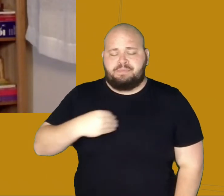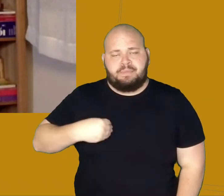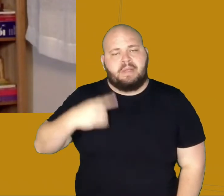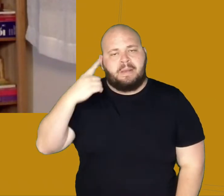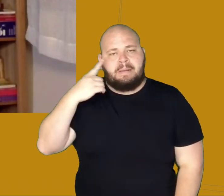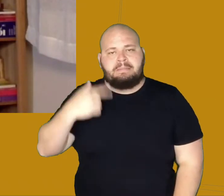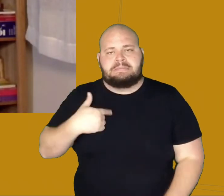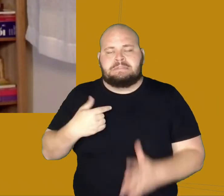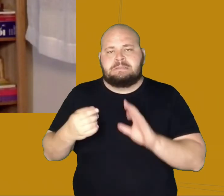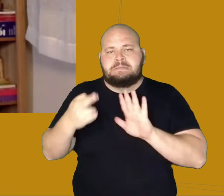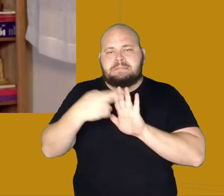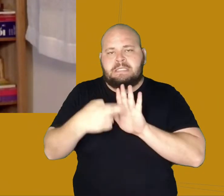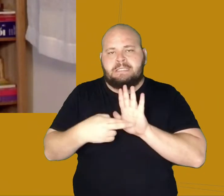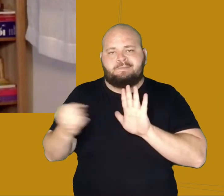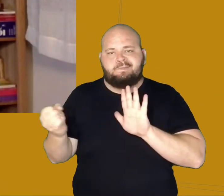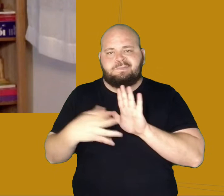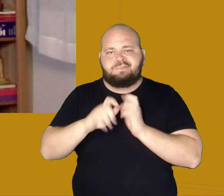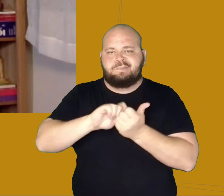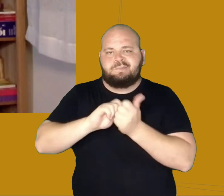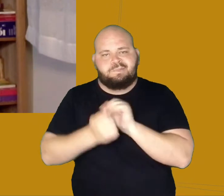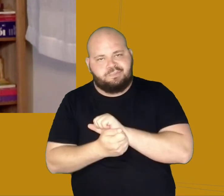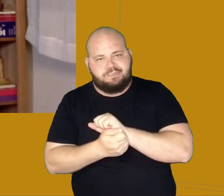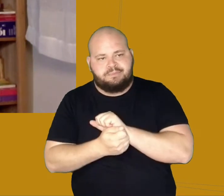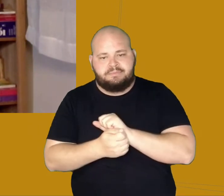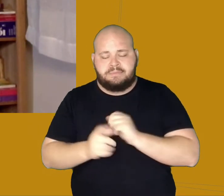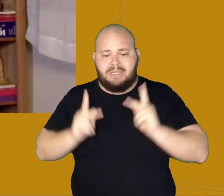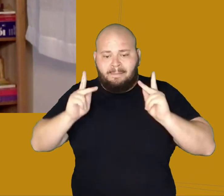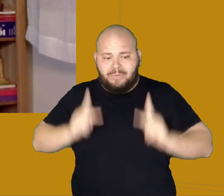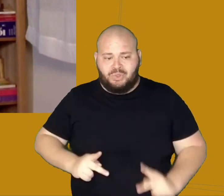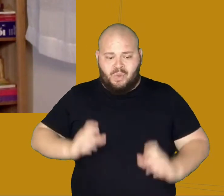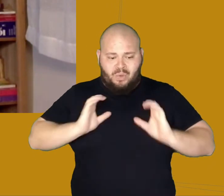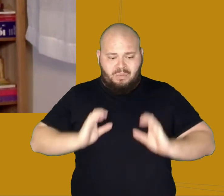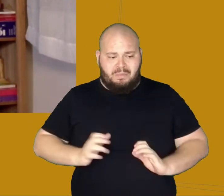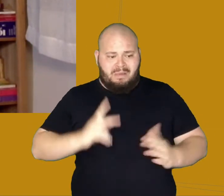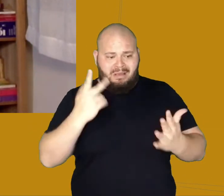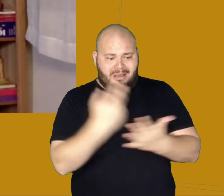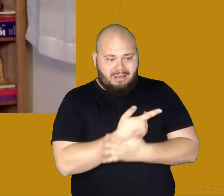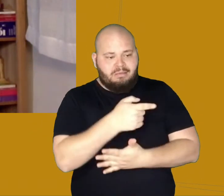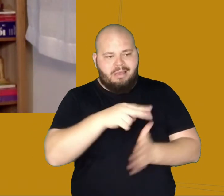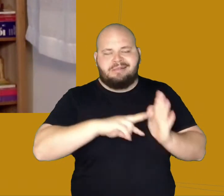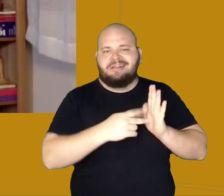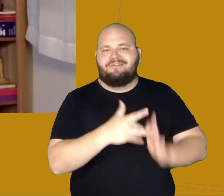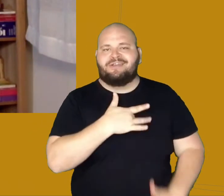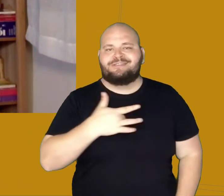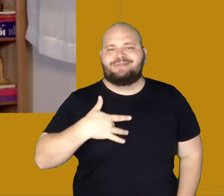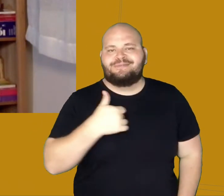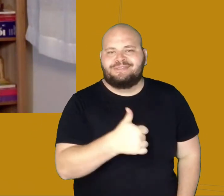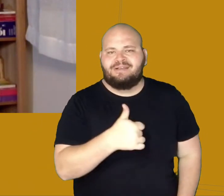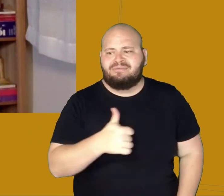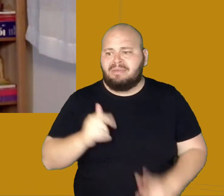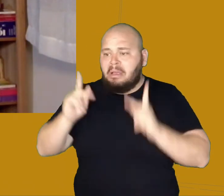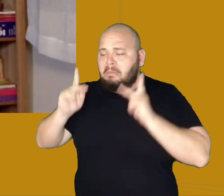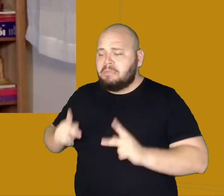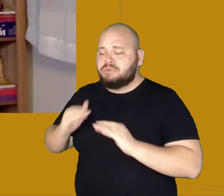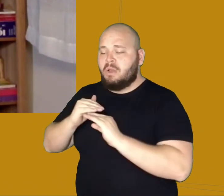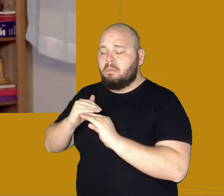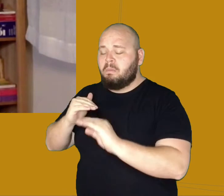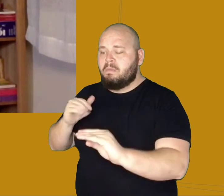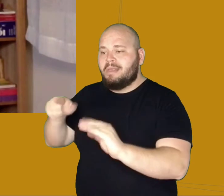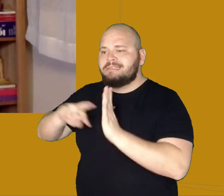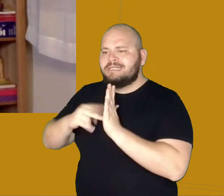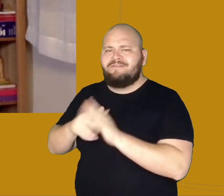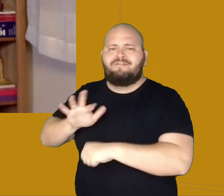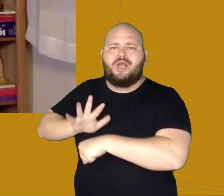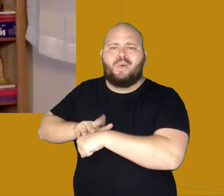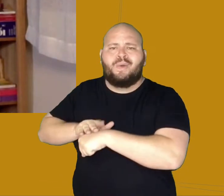seus critérios deveriam ser invertidos. Quem apresenta desvio é que é o são. A pessoa equilibrada é a que está doente,